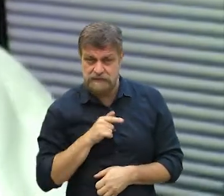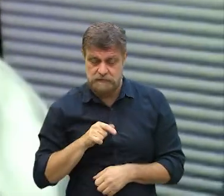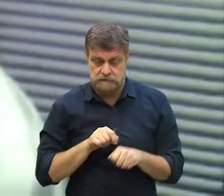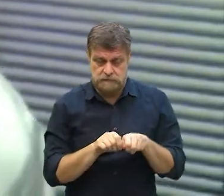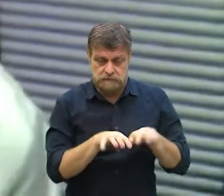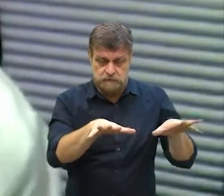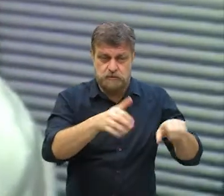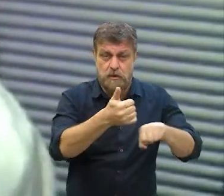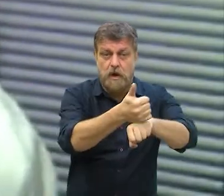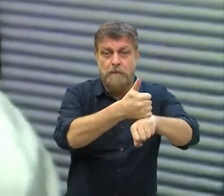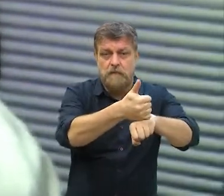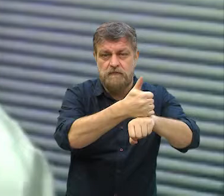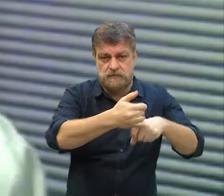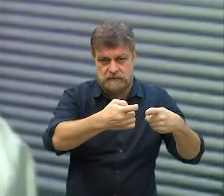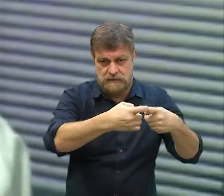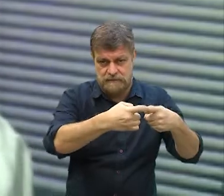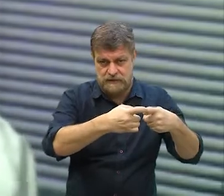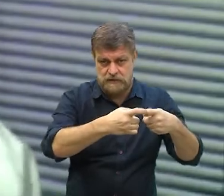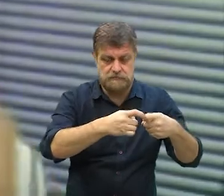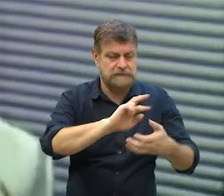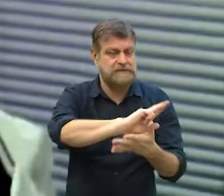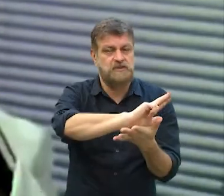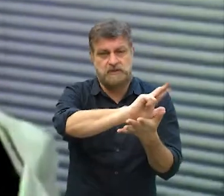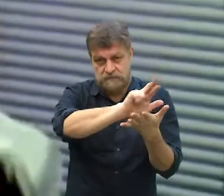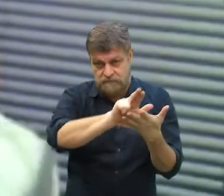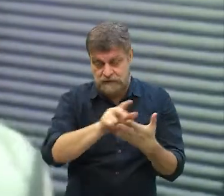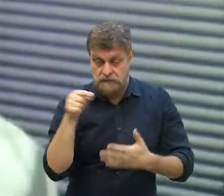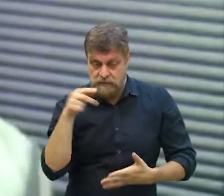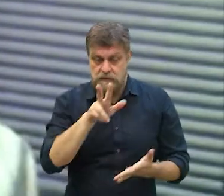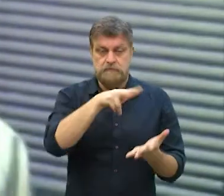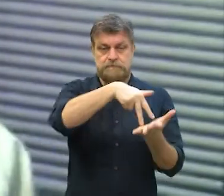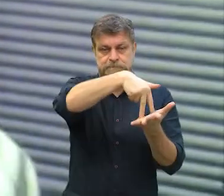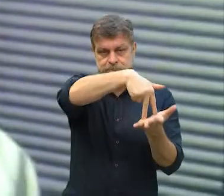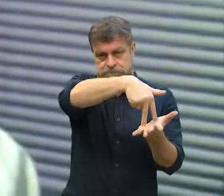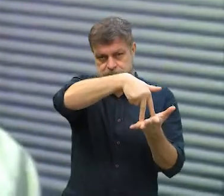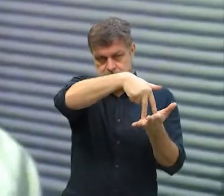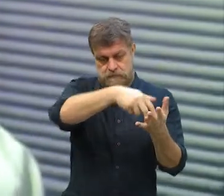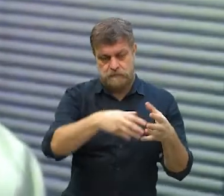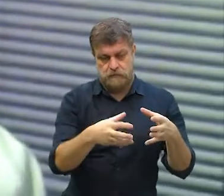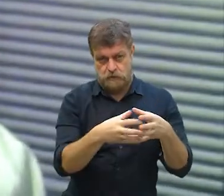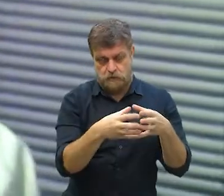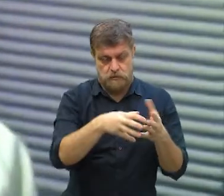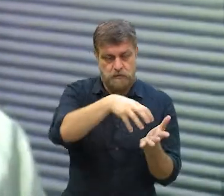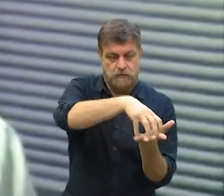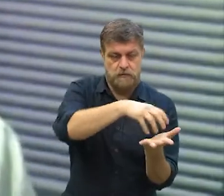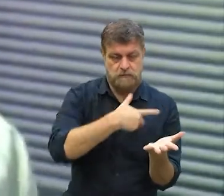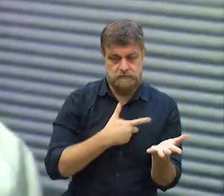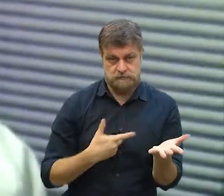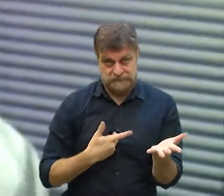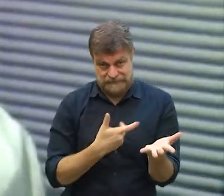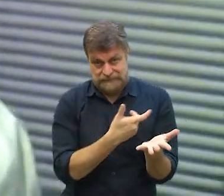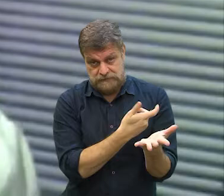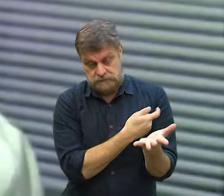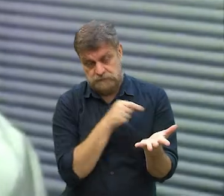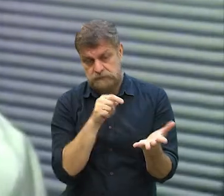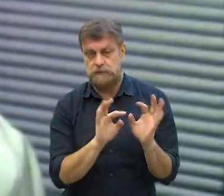ampla distribuição de especialistas, e não falo só de urologia, falo de todas as especialidades, é claro que esse é um mundo